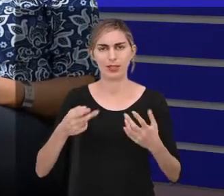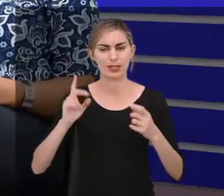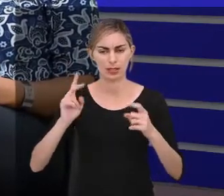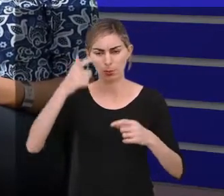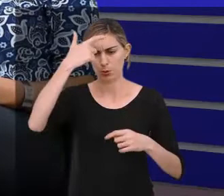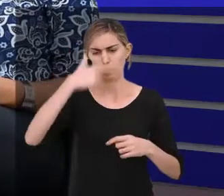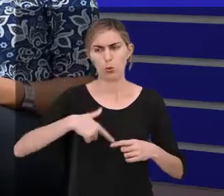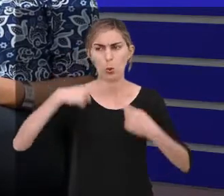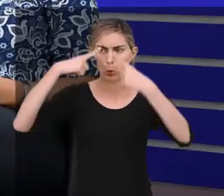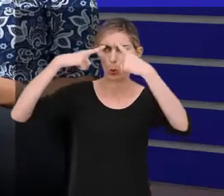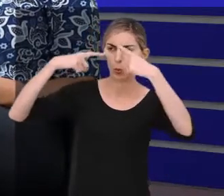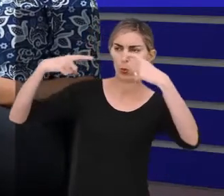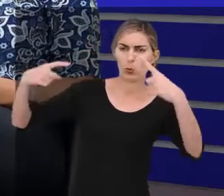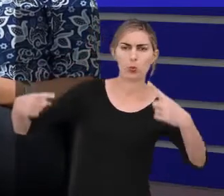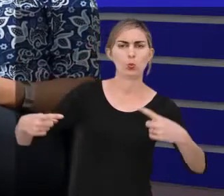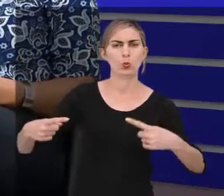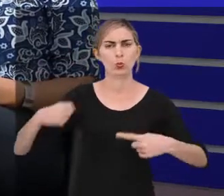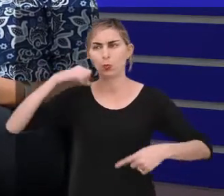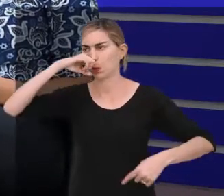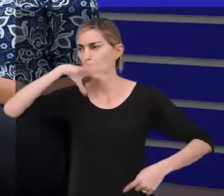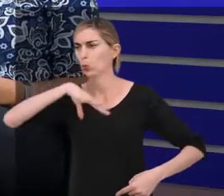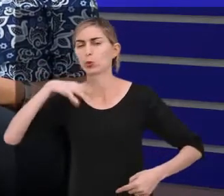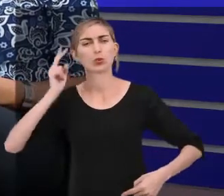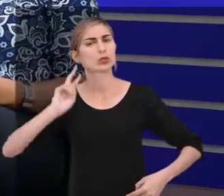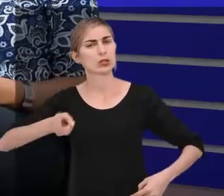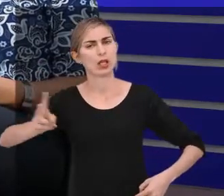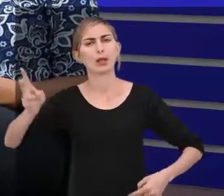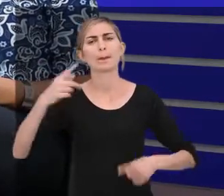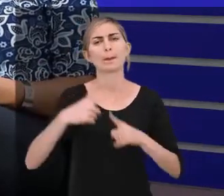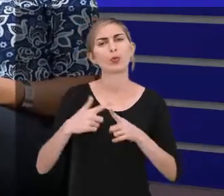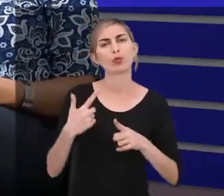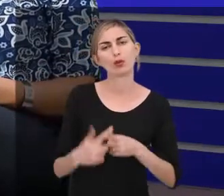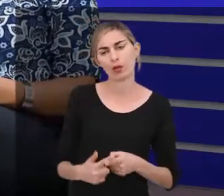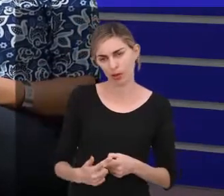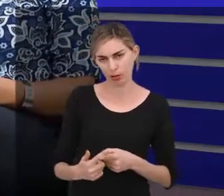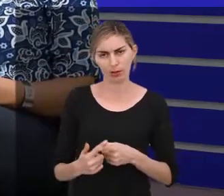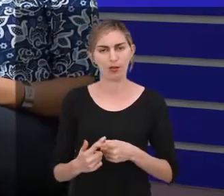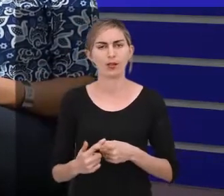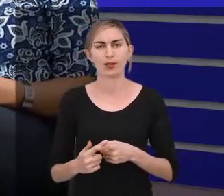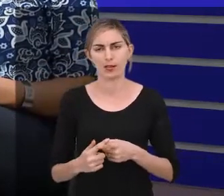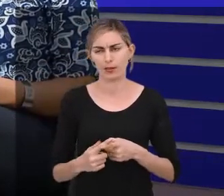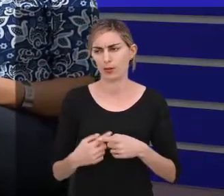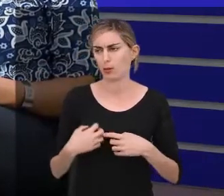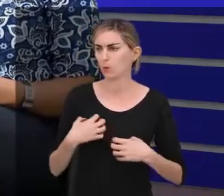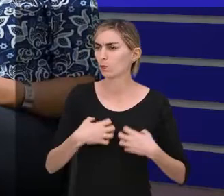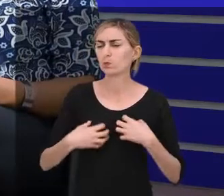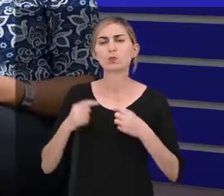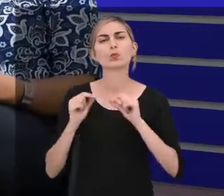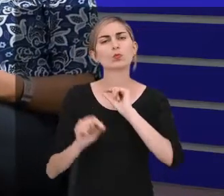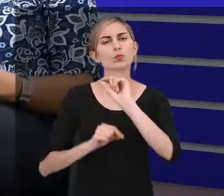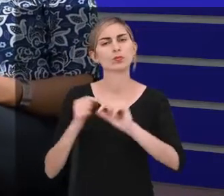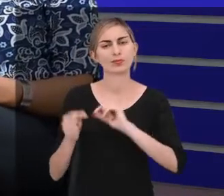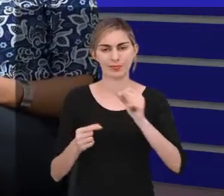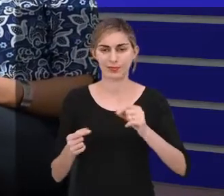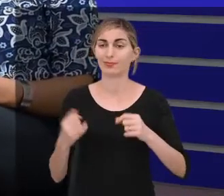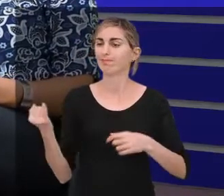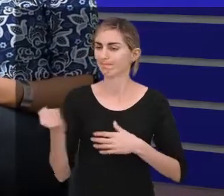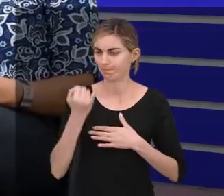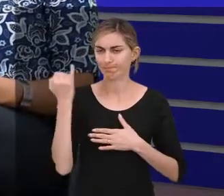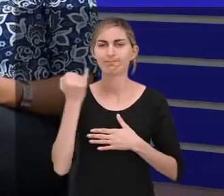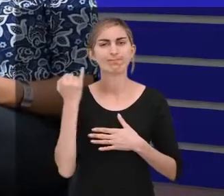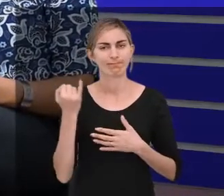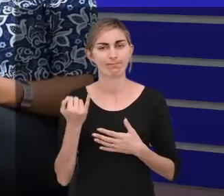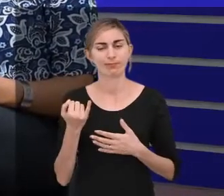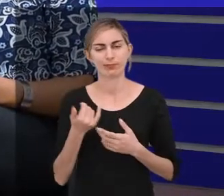postura agressiva, de uma comunicação agressiva o tempo todo? O que é que está mexendo comigo? É importante.